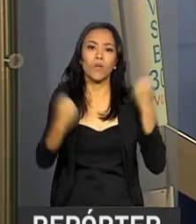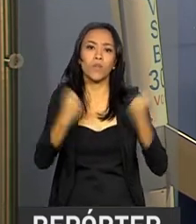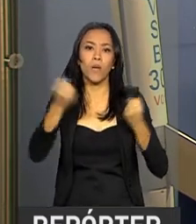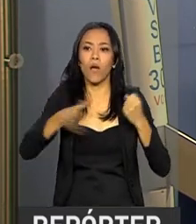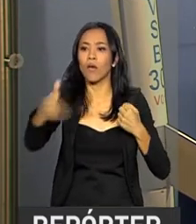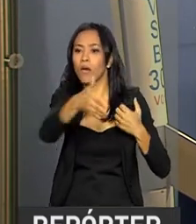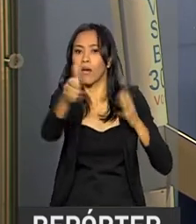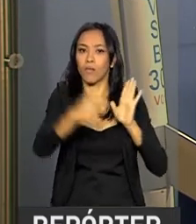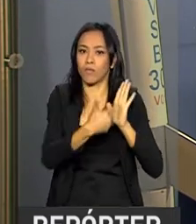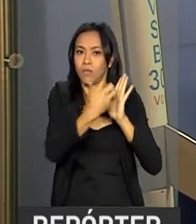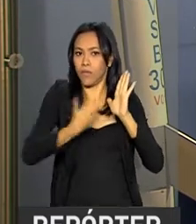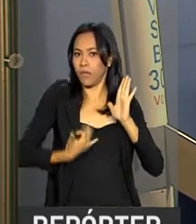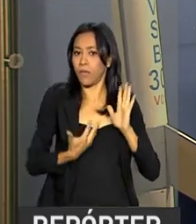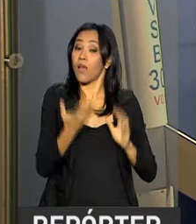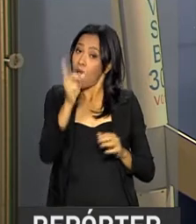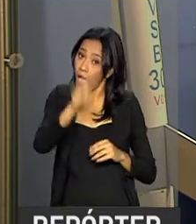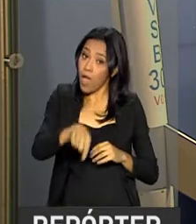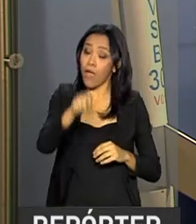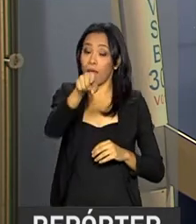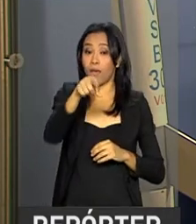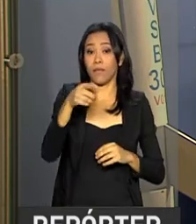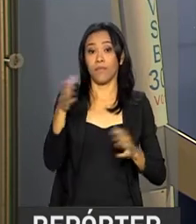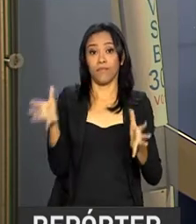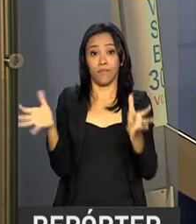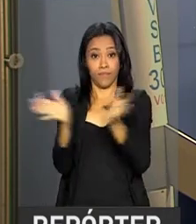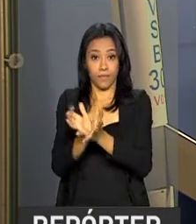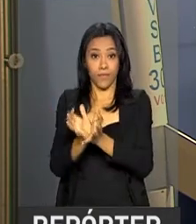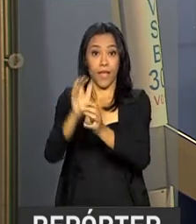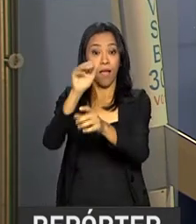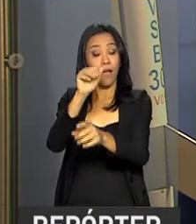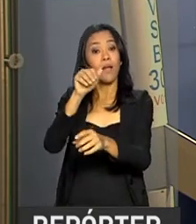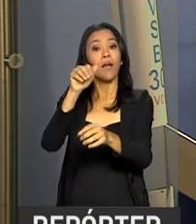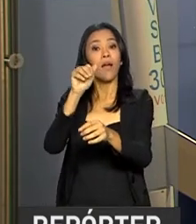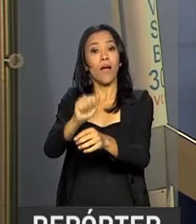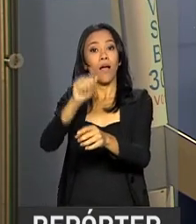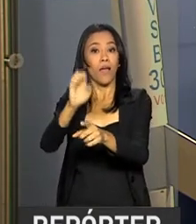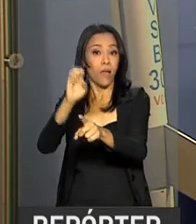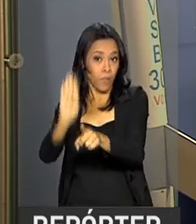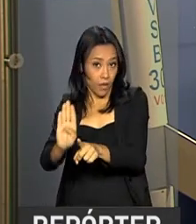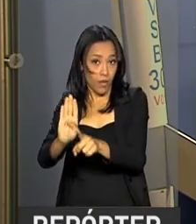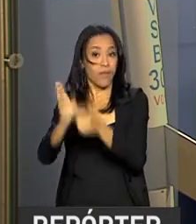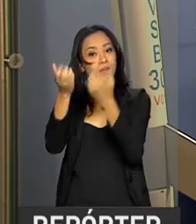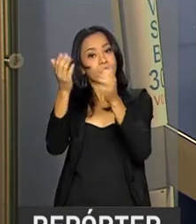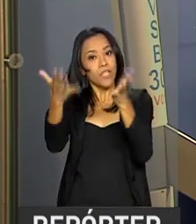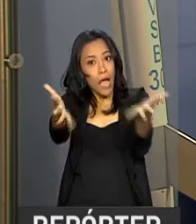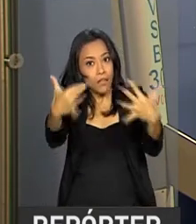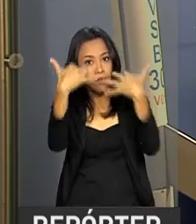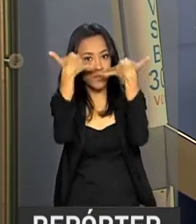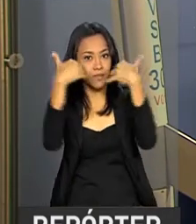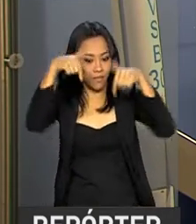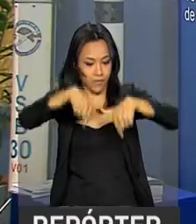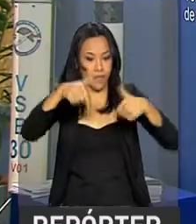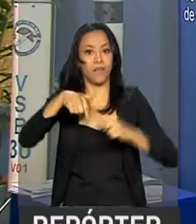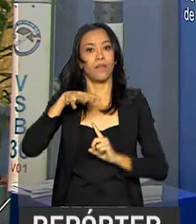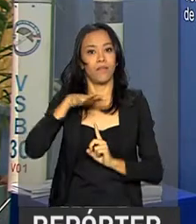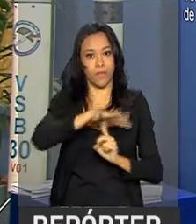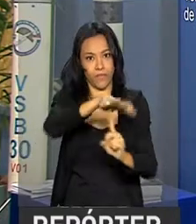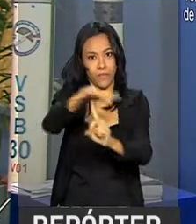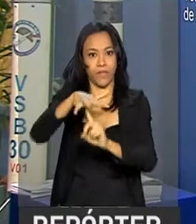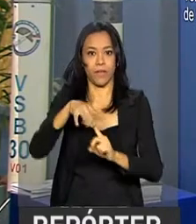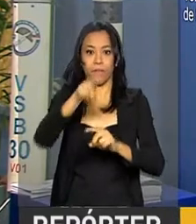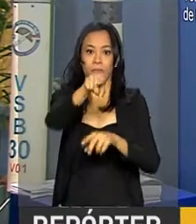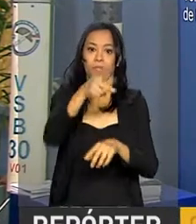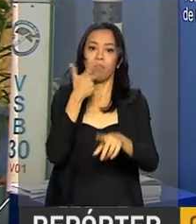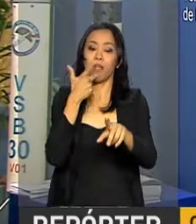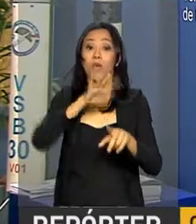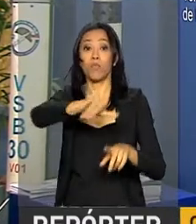esses exemplos práticos que o pessoal da Agência Espacial Brasileira está chamando a atenção aqui na feira. É tentar aproveitar